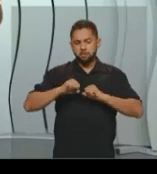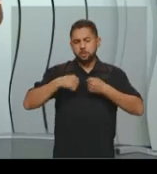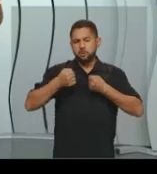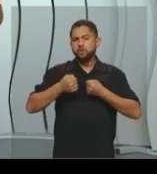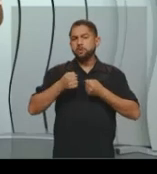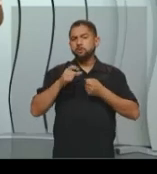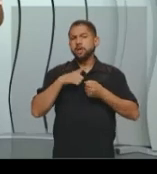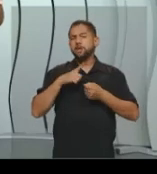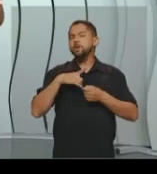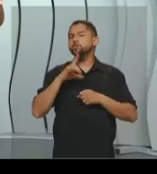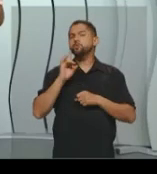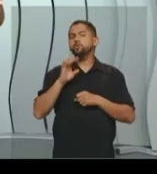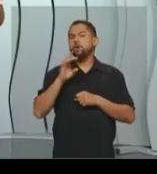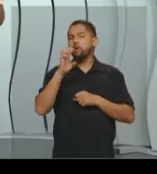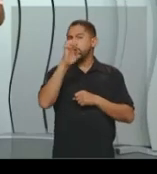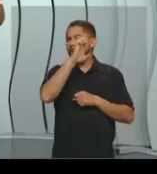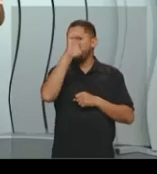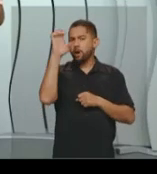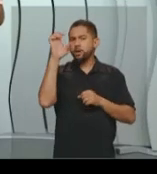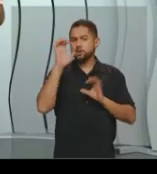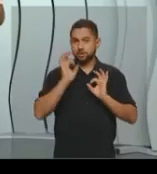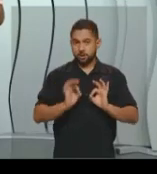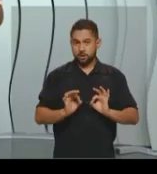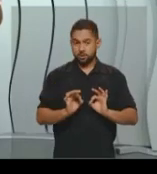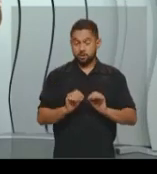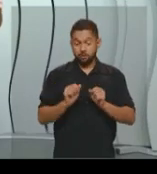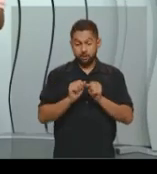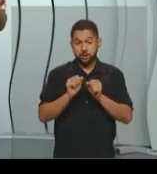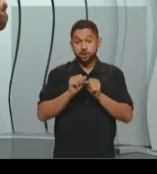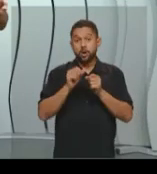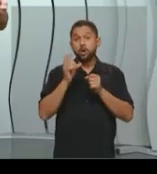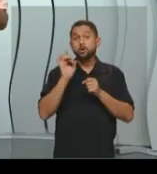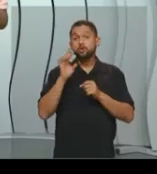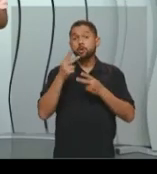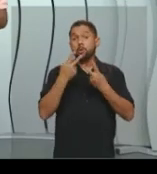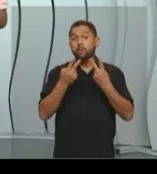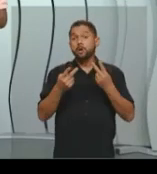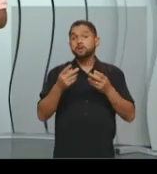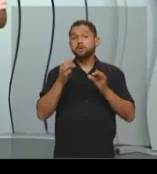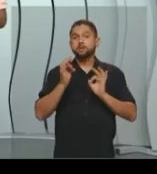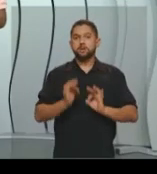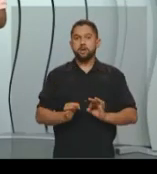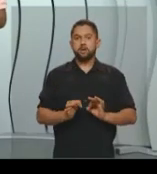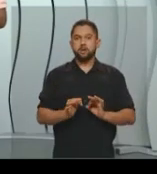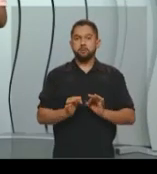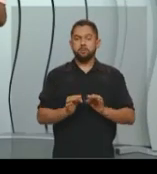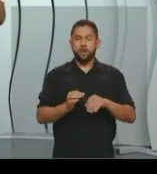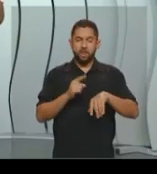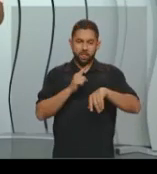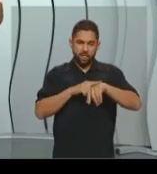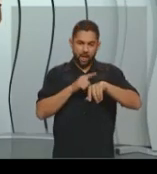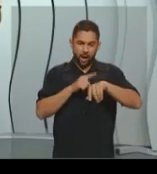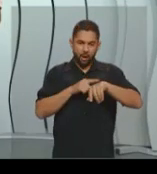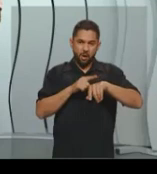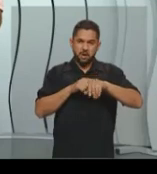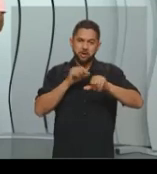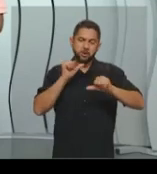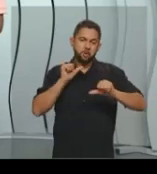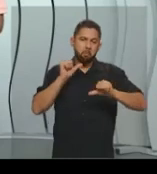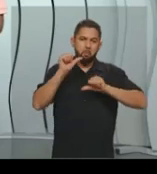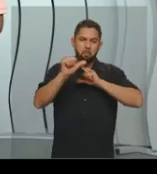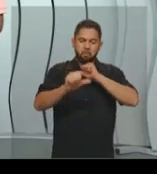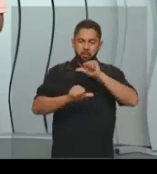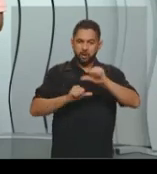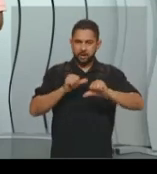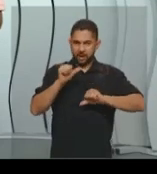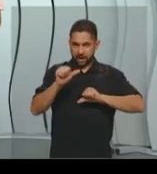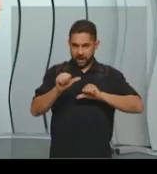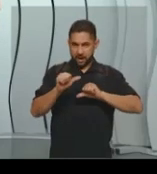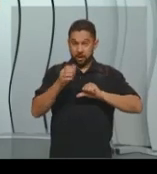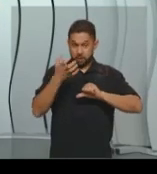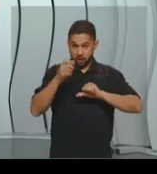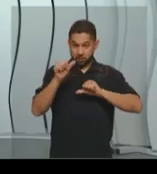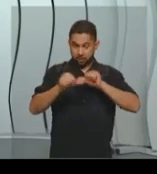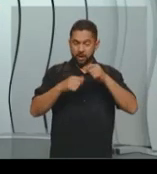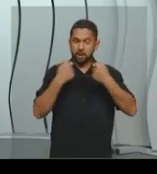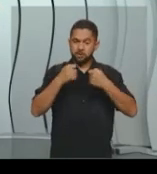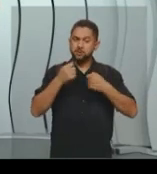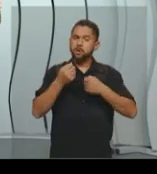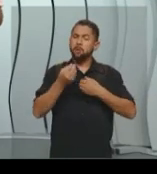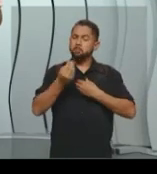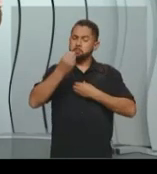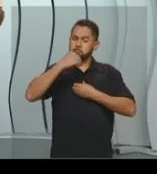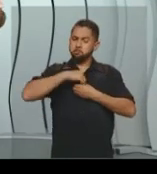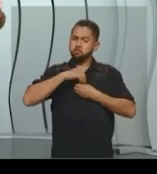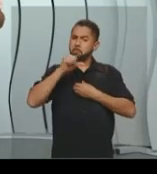mudar as ações, você tem que mudar a percepção de mundo que essa pessoa tem. Você tem que mudar a sua consciência. Daí, ser